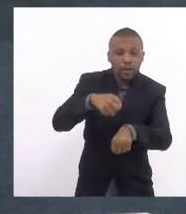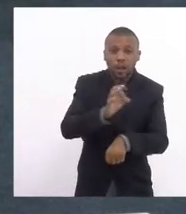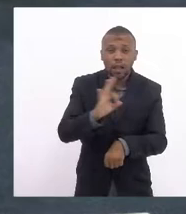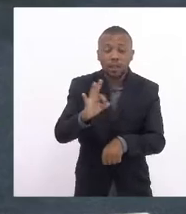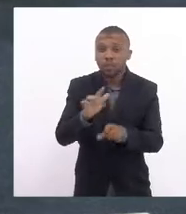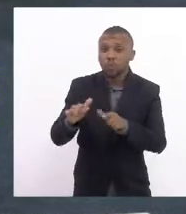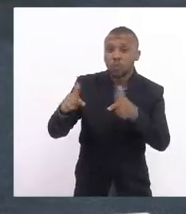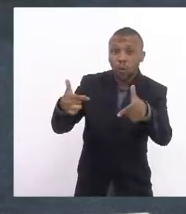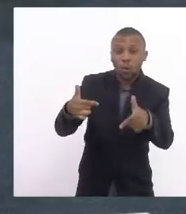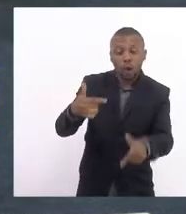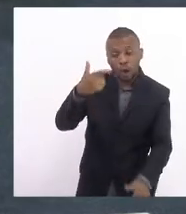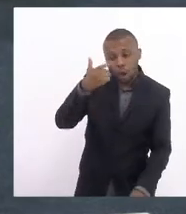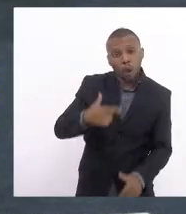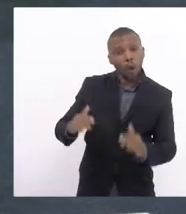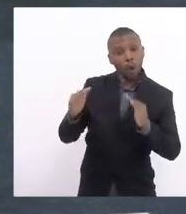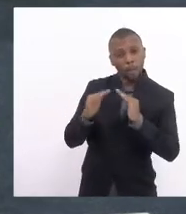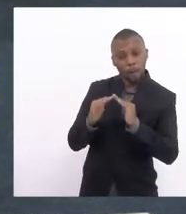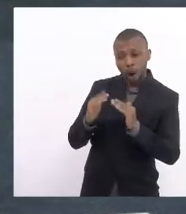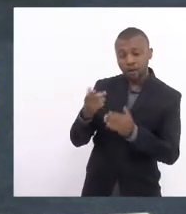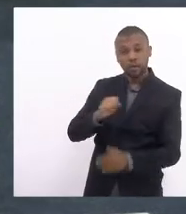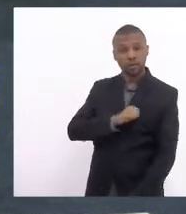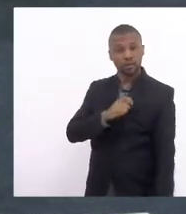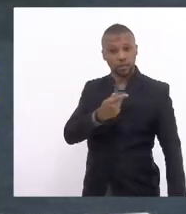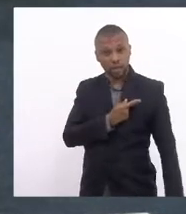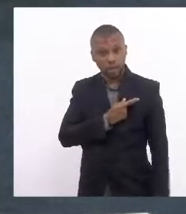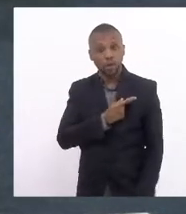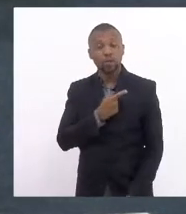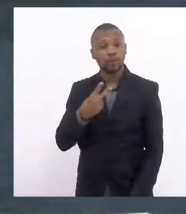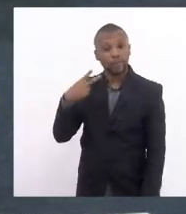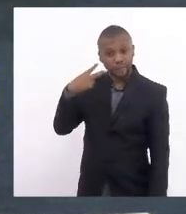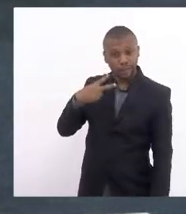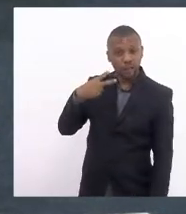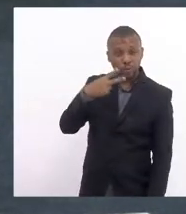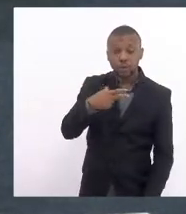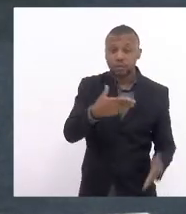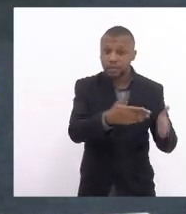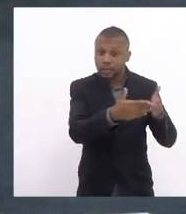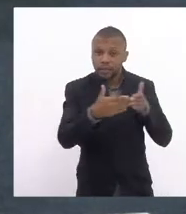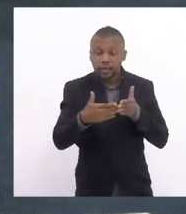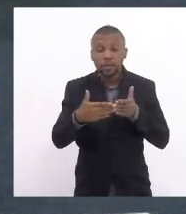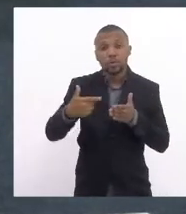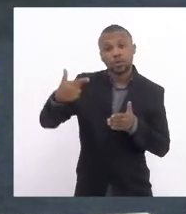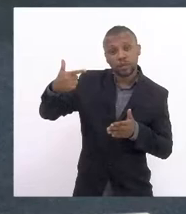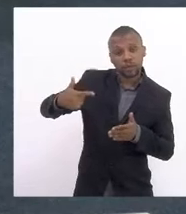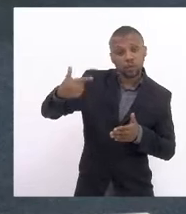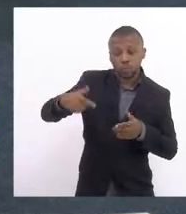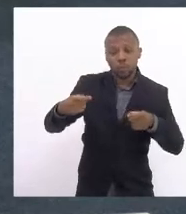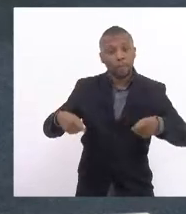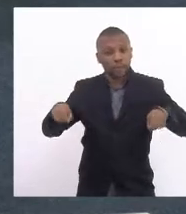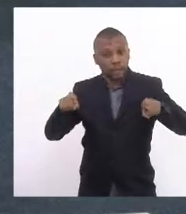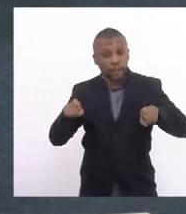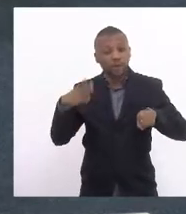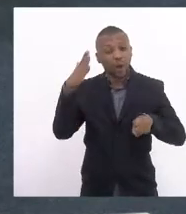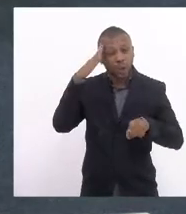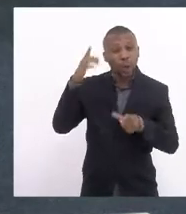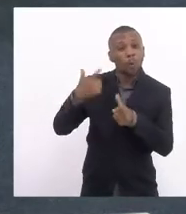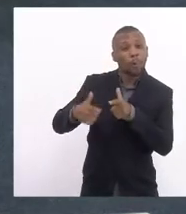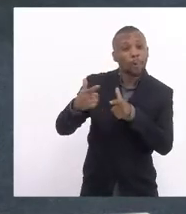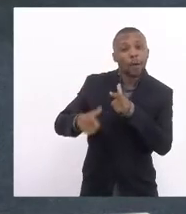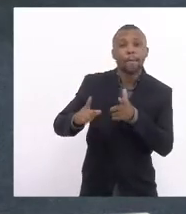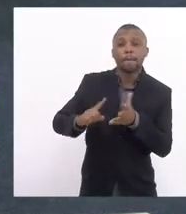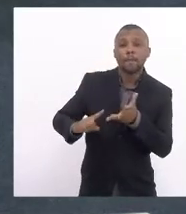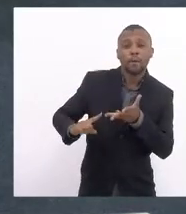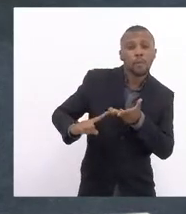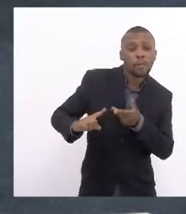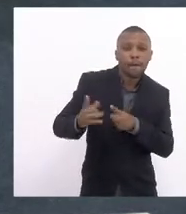cidade, eu sou vereador licenciado, estou como suplente aqui, sou vereador licenciado de segundo mandato. Eu sei os problemas, eu durmo na cidade todos os